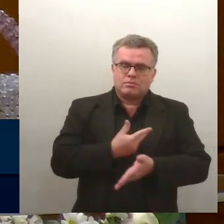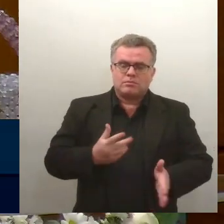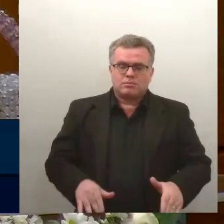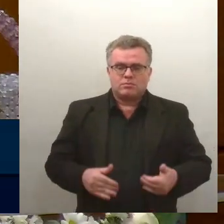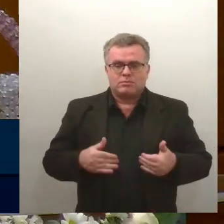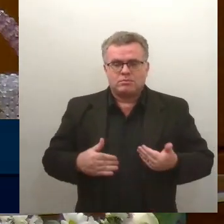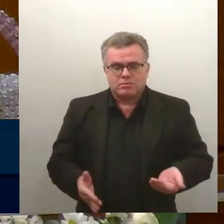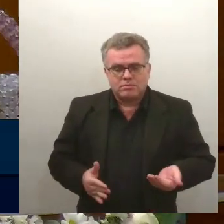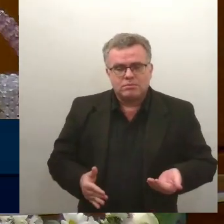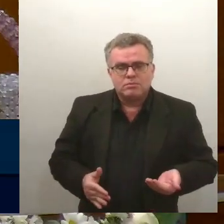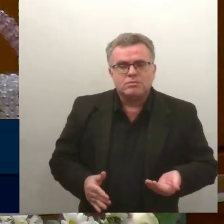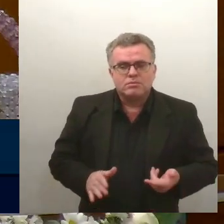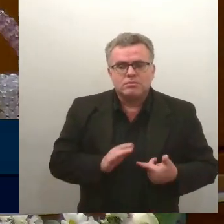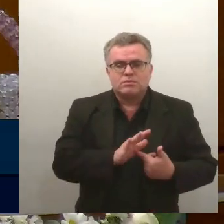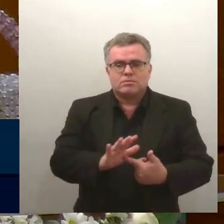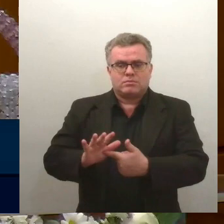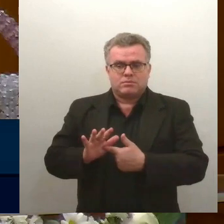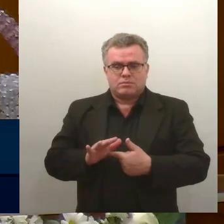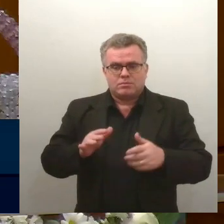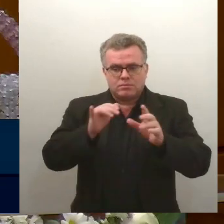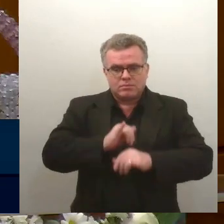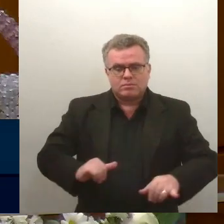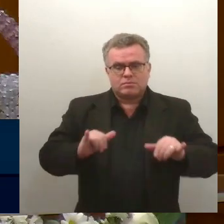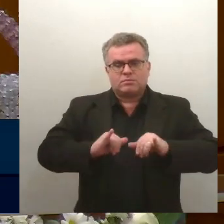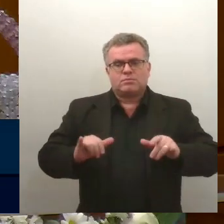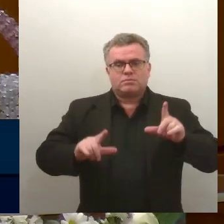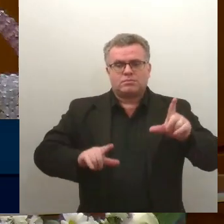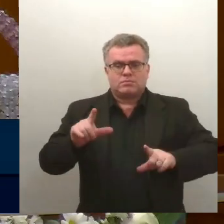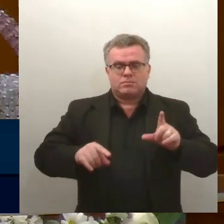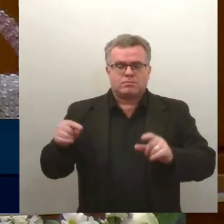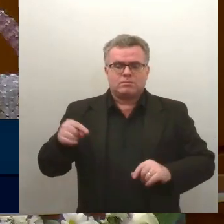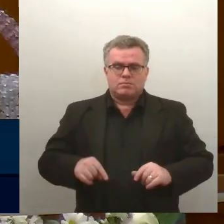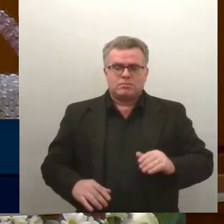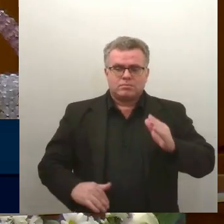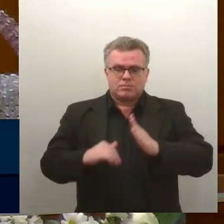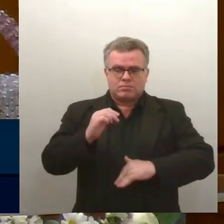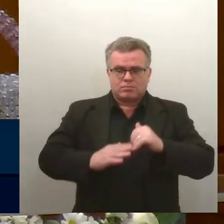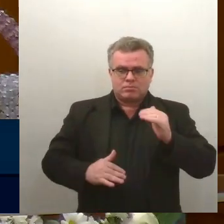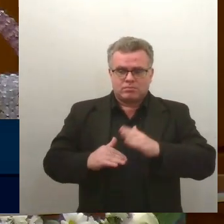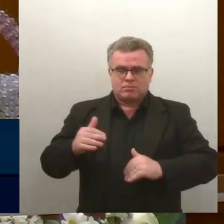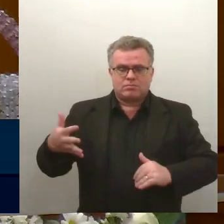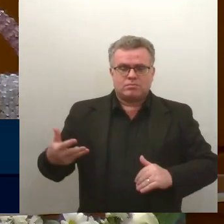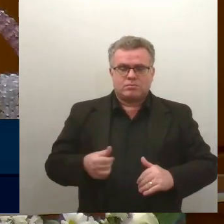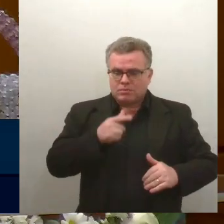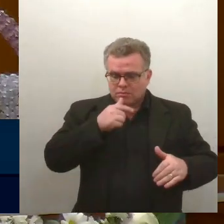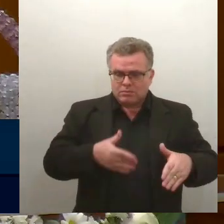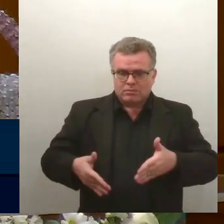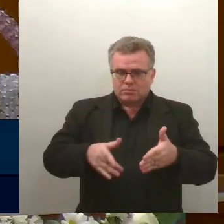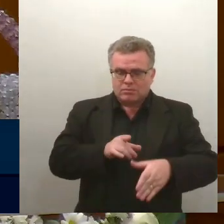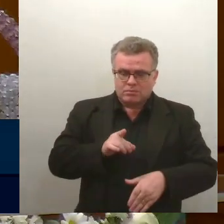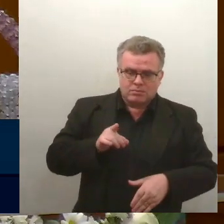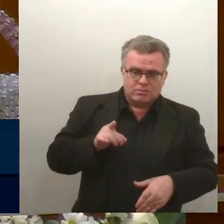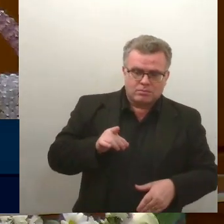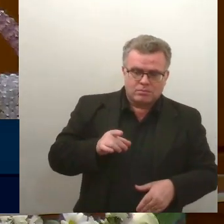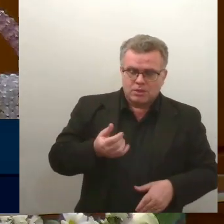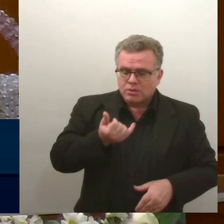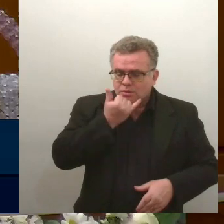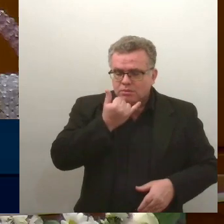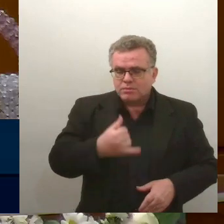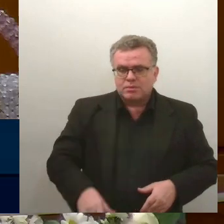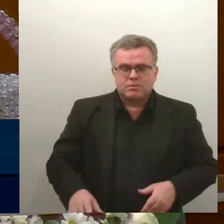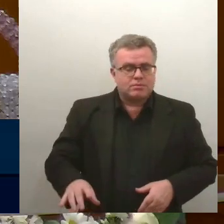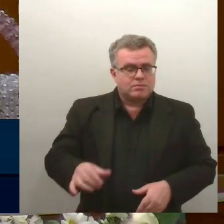da TV provinham do eixo Rio-São Paulo. Em um momento de ditadura cívico-militar, em meio a